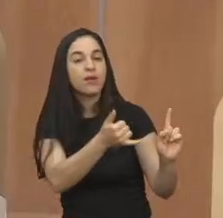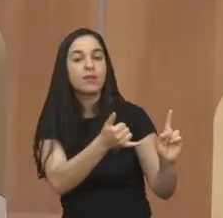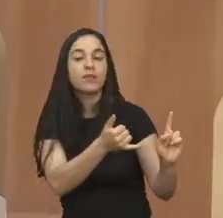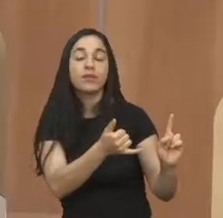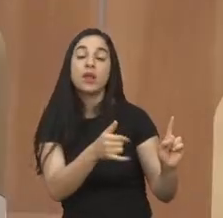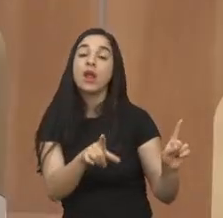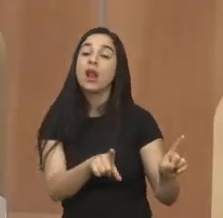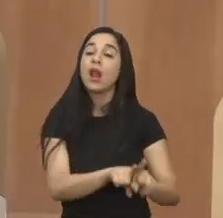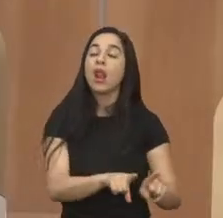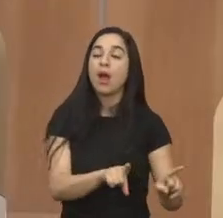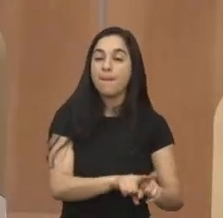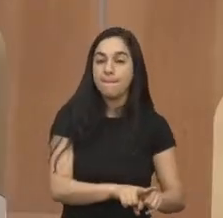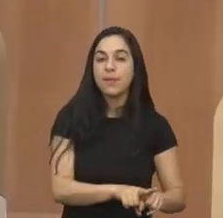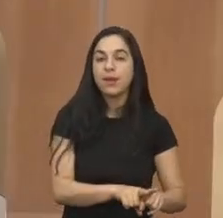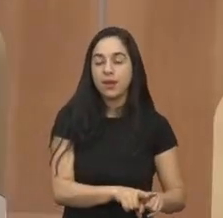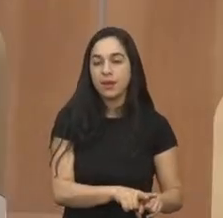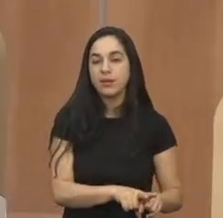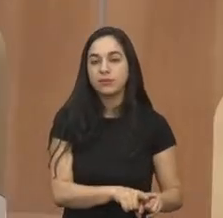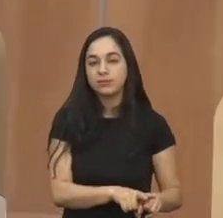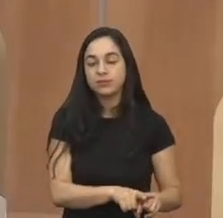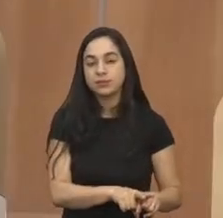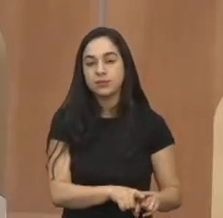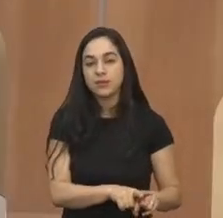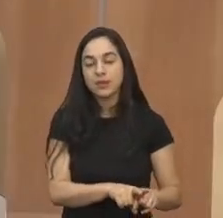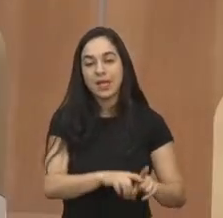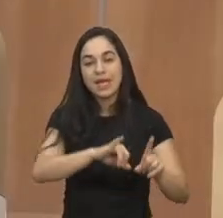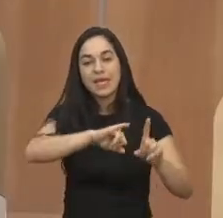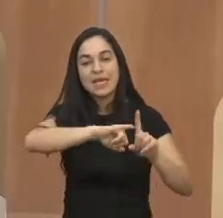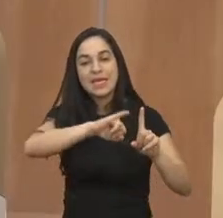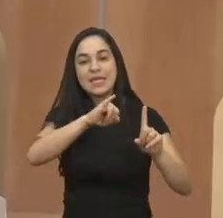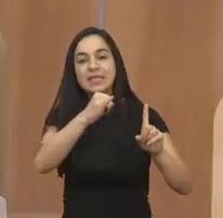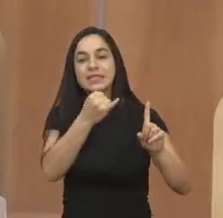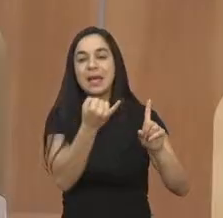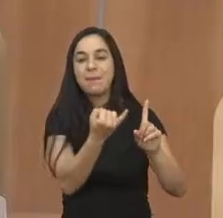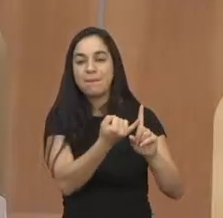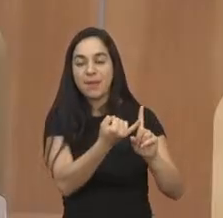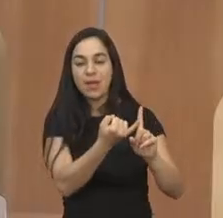e também Isabel, sua prima,